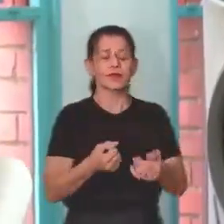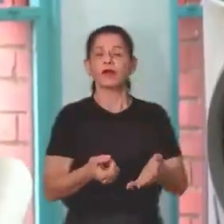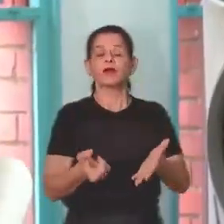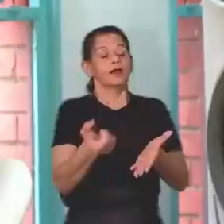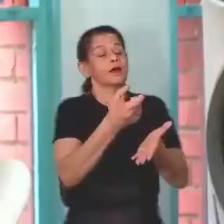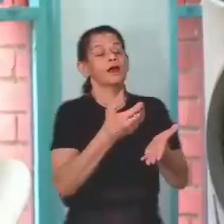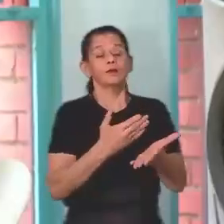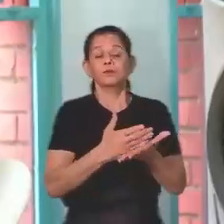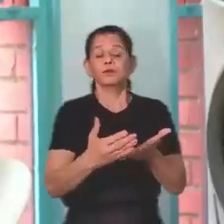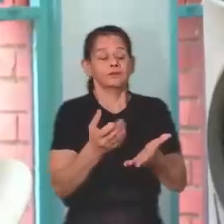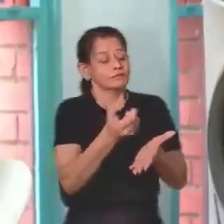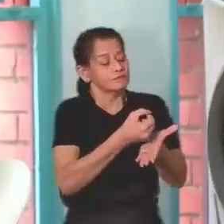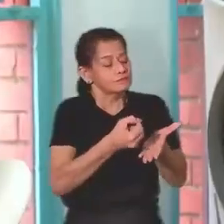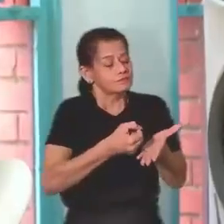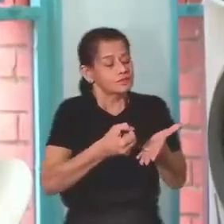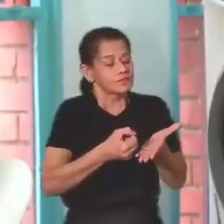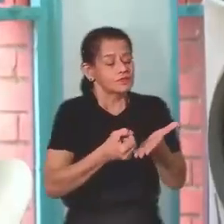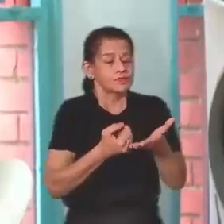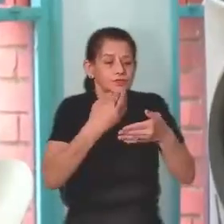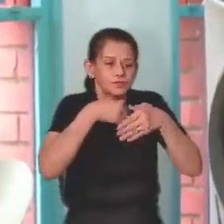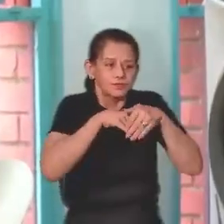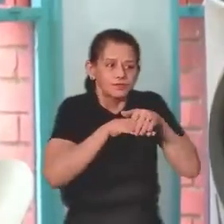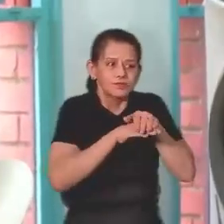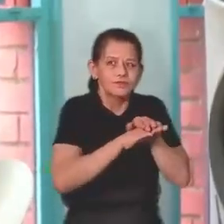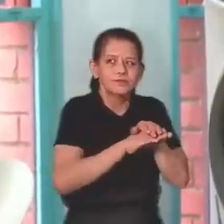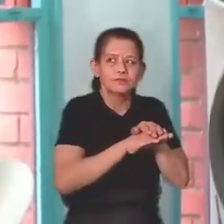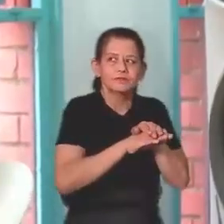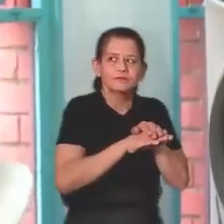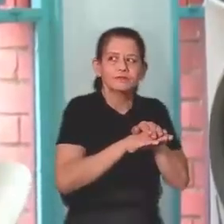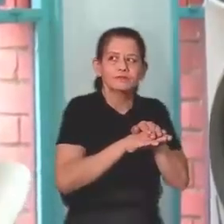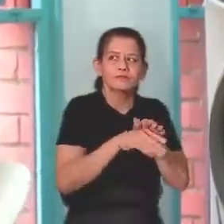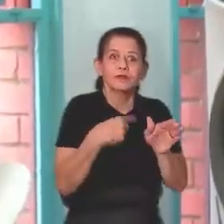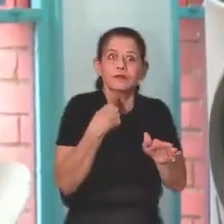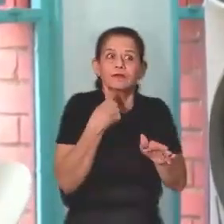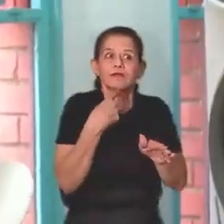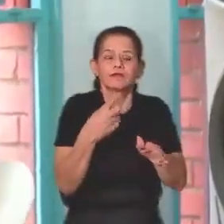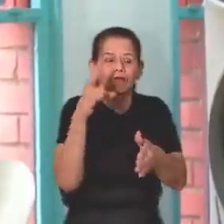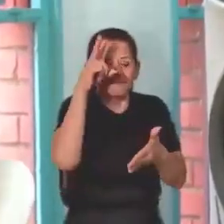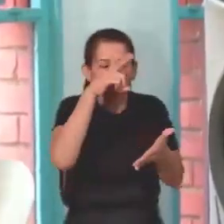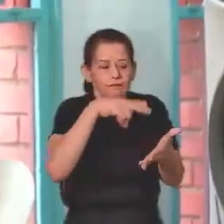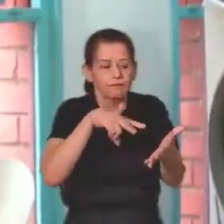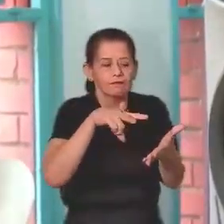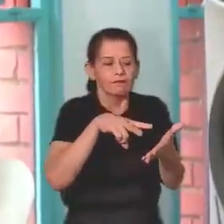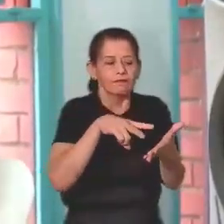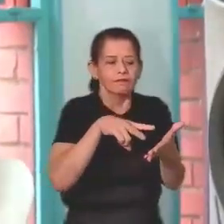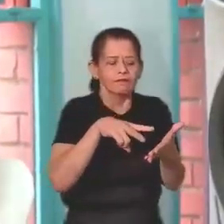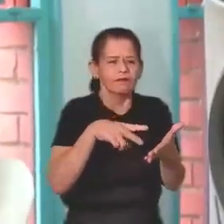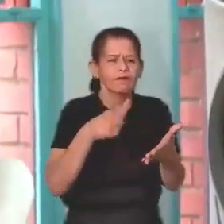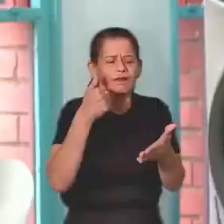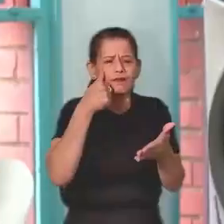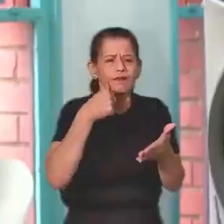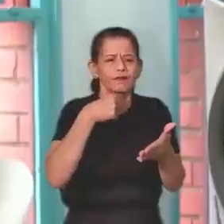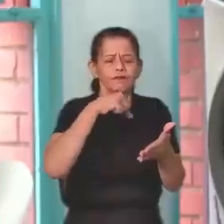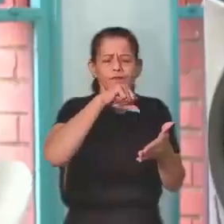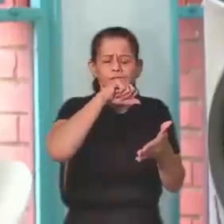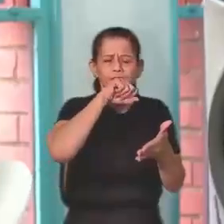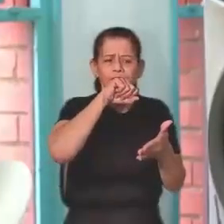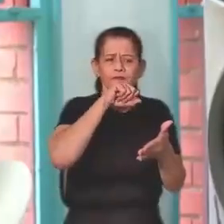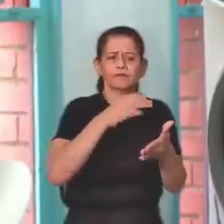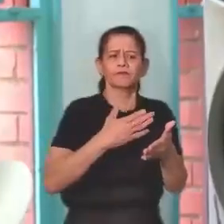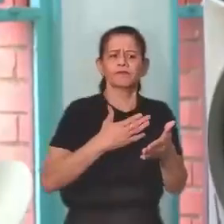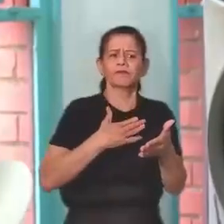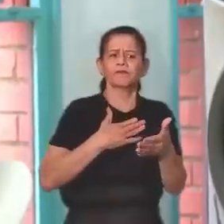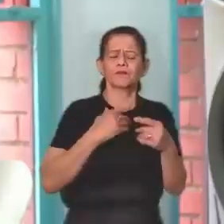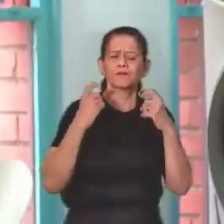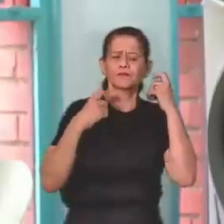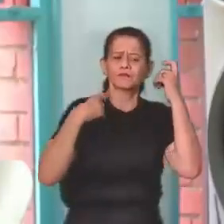escrevia e escondia, né? E assim, aí teve uma época que minha mãe ficou super preocupada comigo, ela estava,